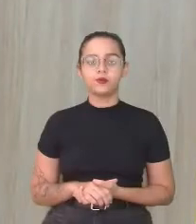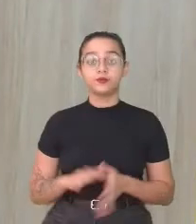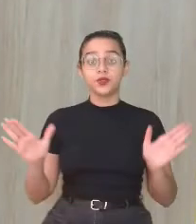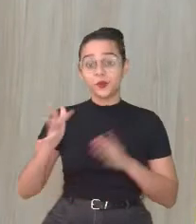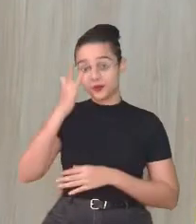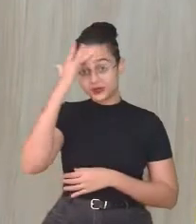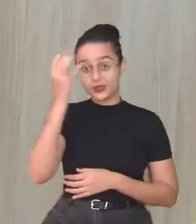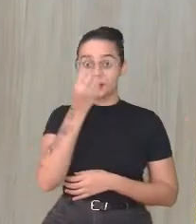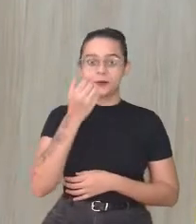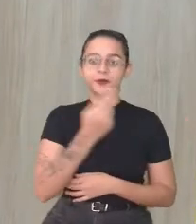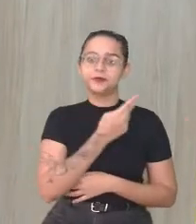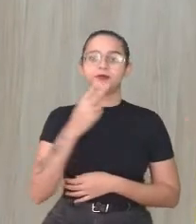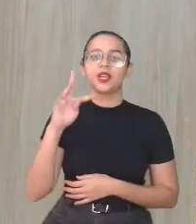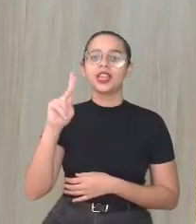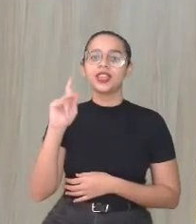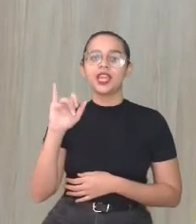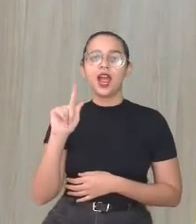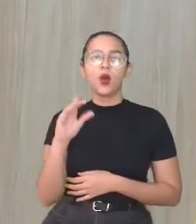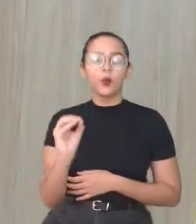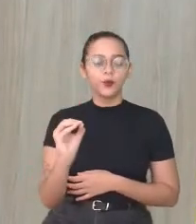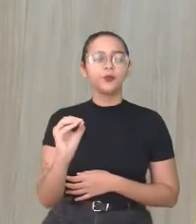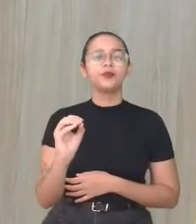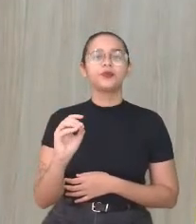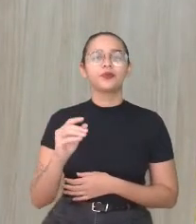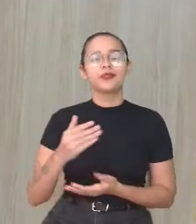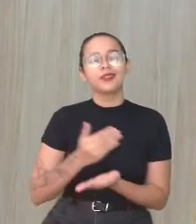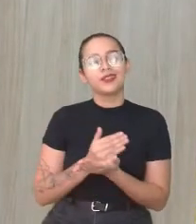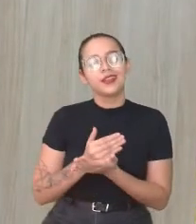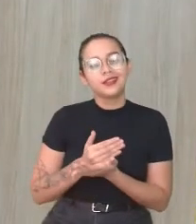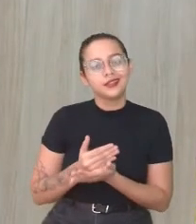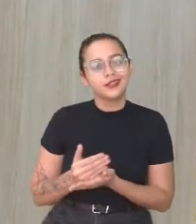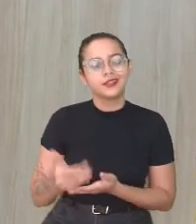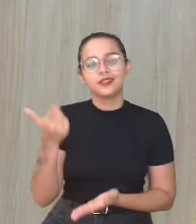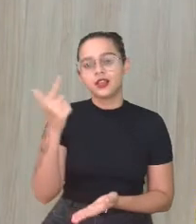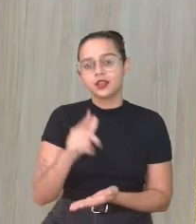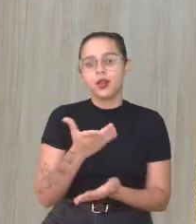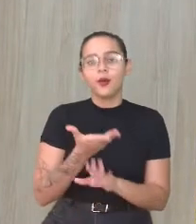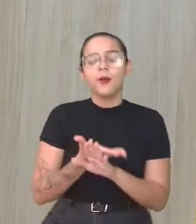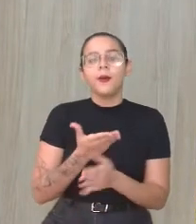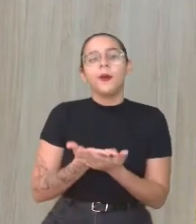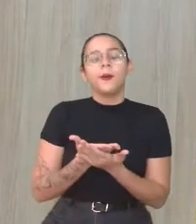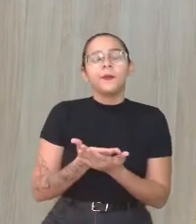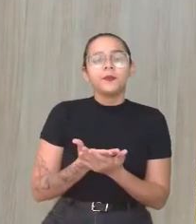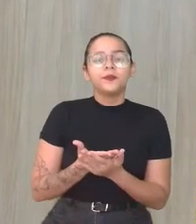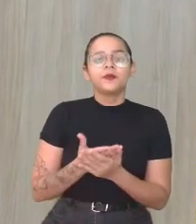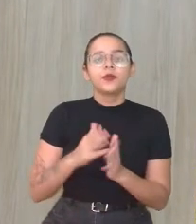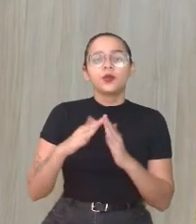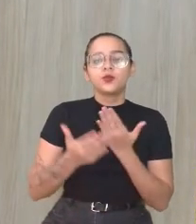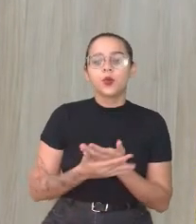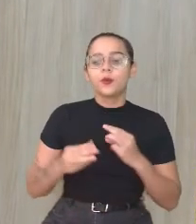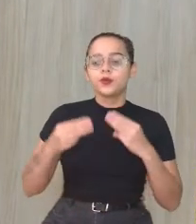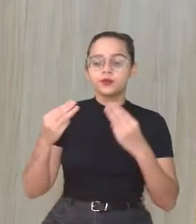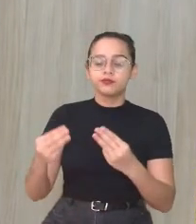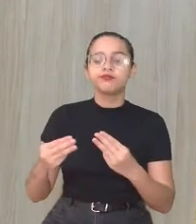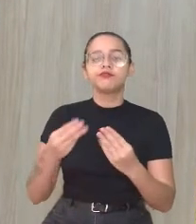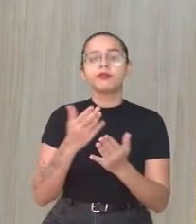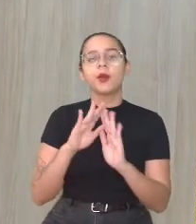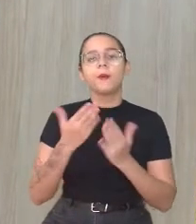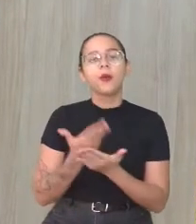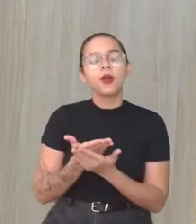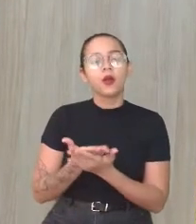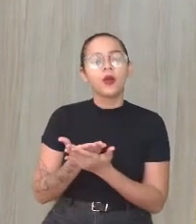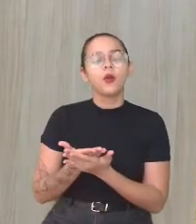Olá pessoal, tudo bem? Eu me chamo Tiago e estamos iniciando mais uma aula da Escola Municipal para Aulas Digitais do Recife, uma aula